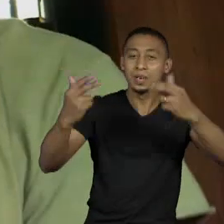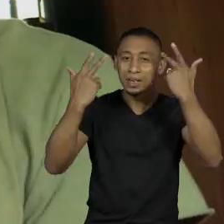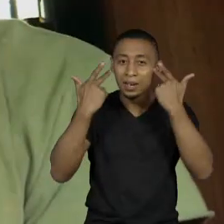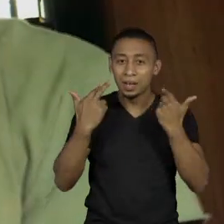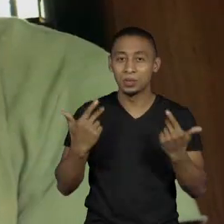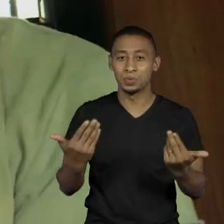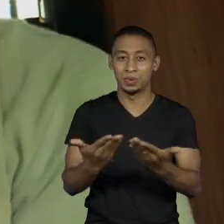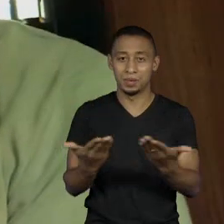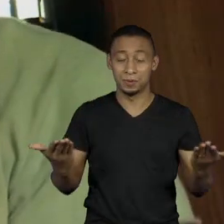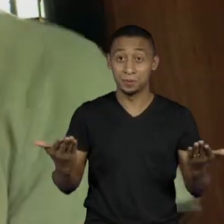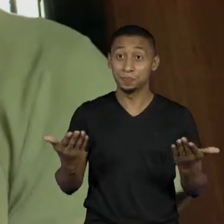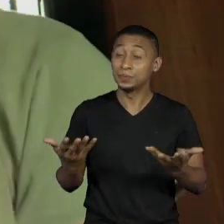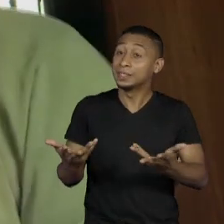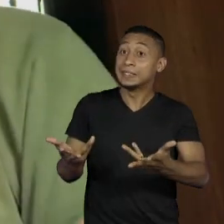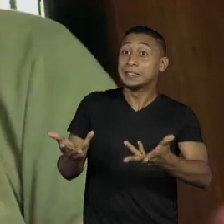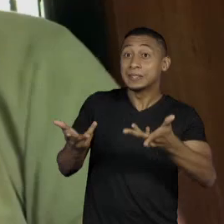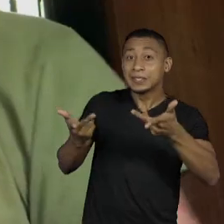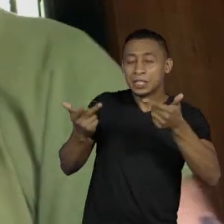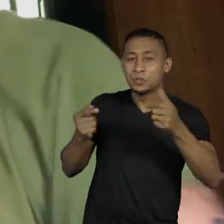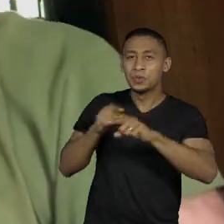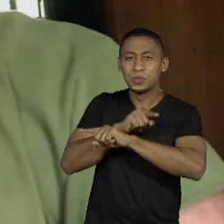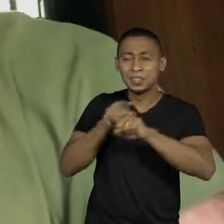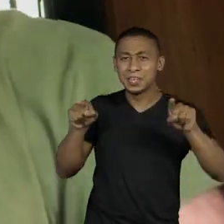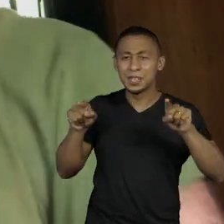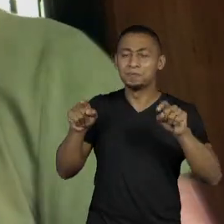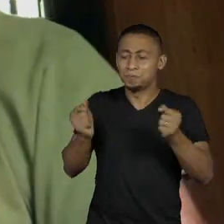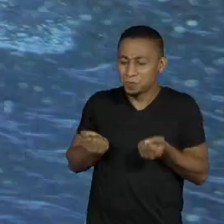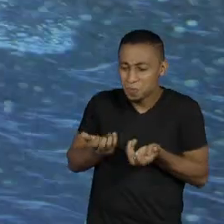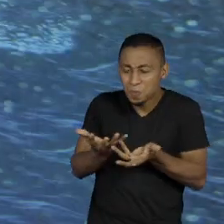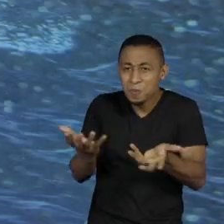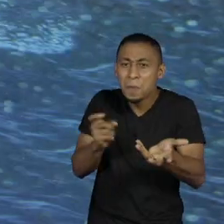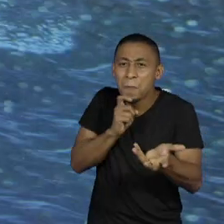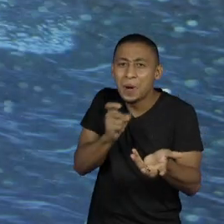você sai, você entra no mato, ou quando você vai no